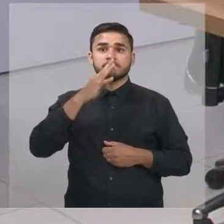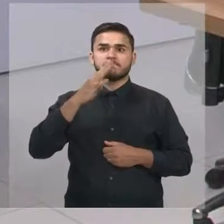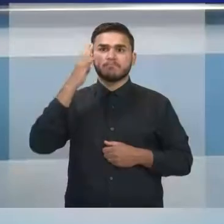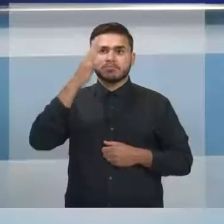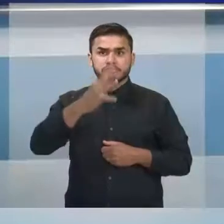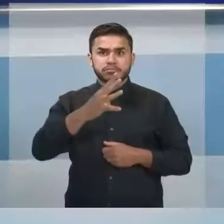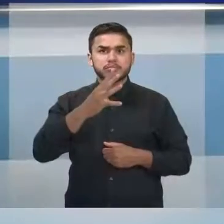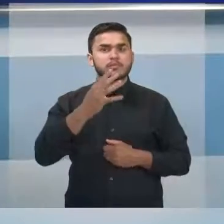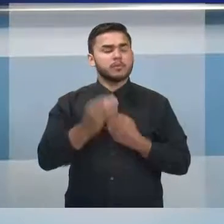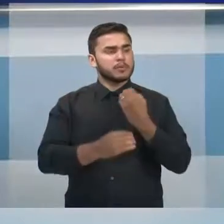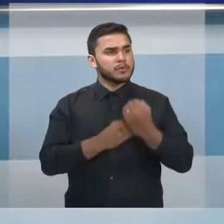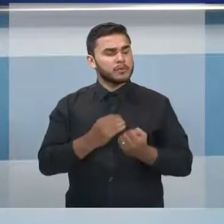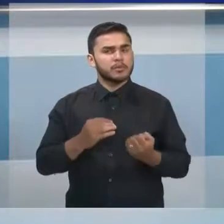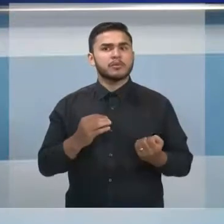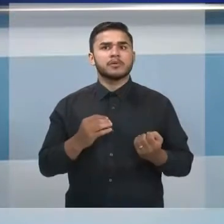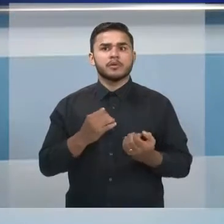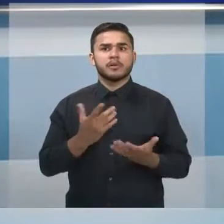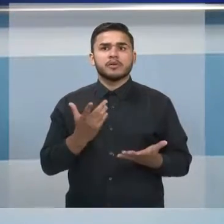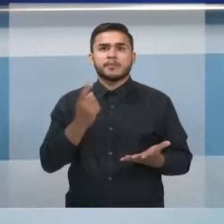essas duas ações,